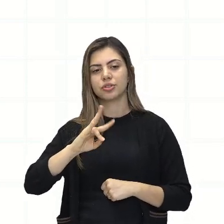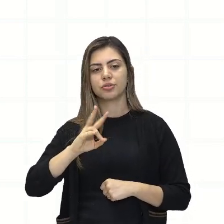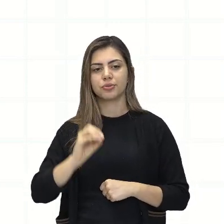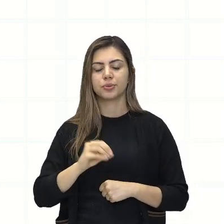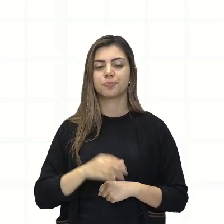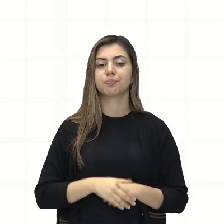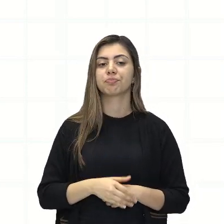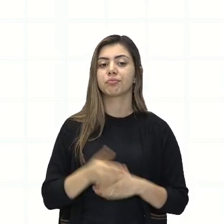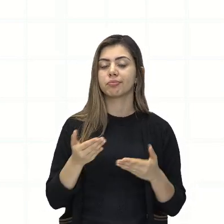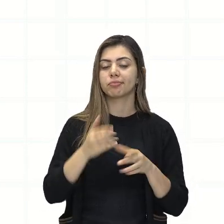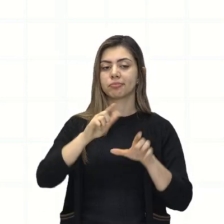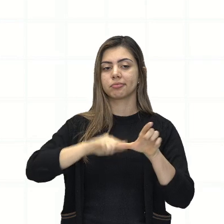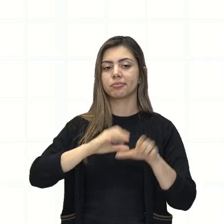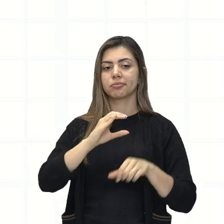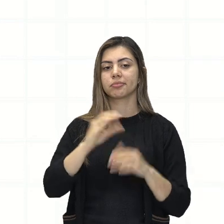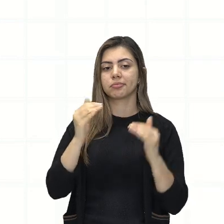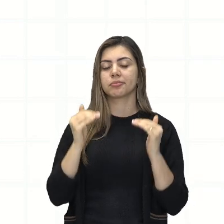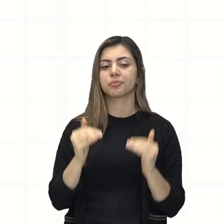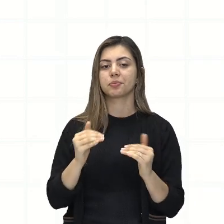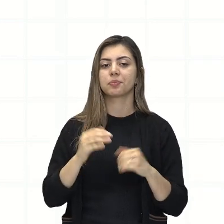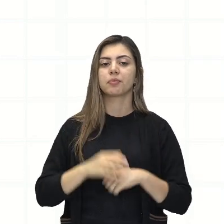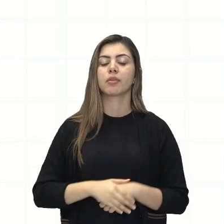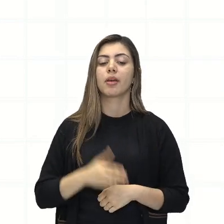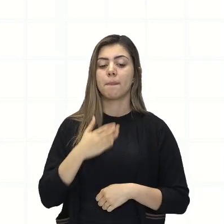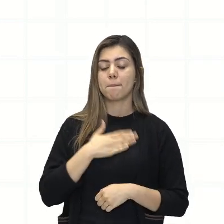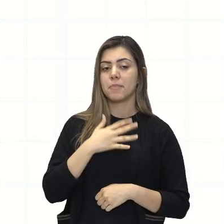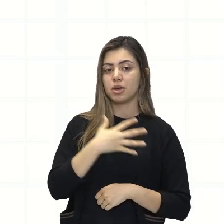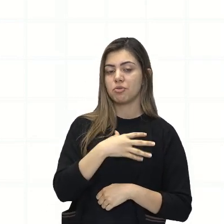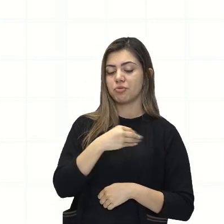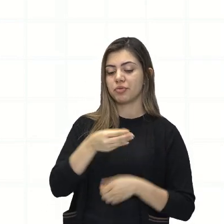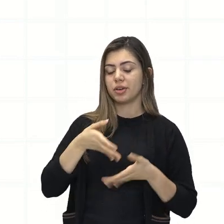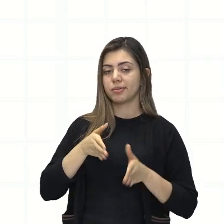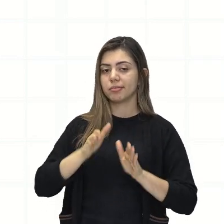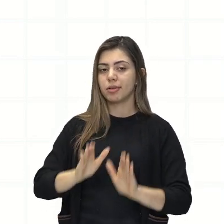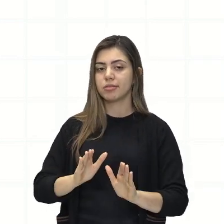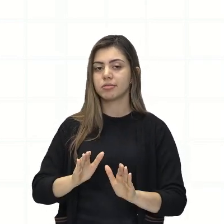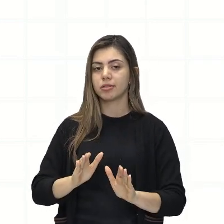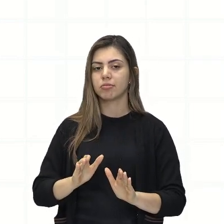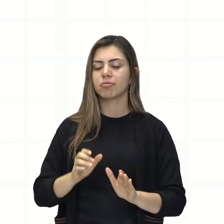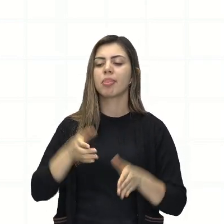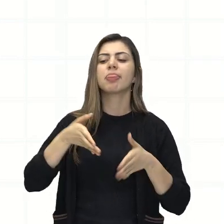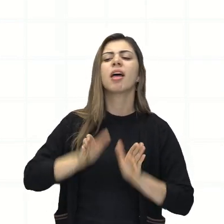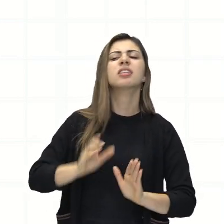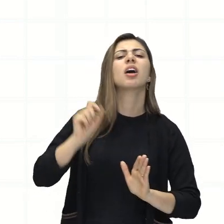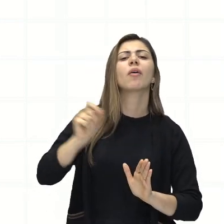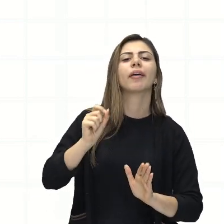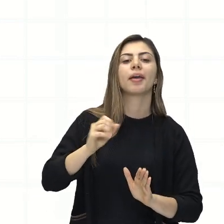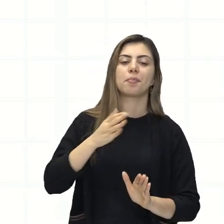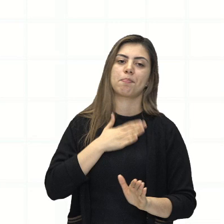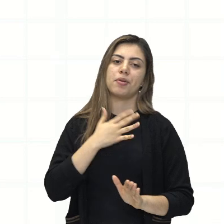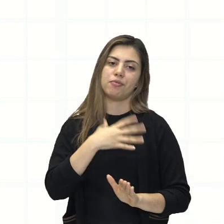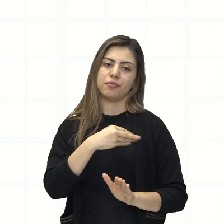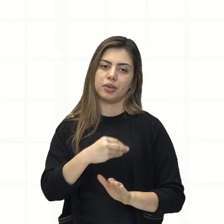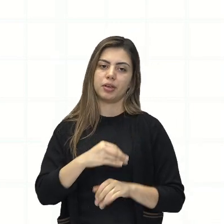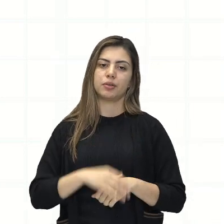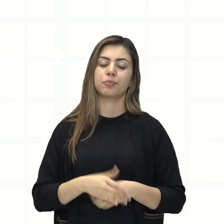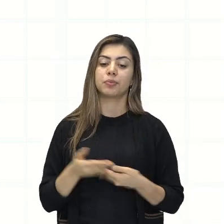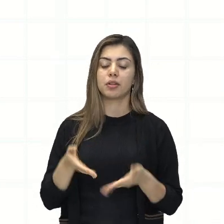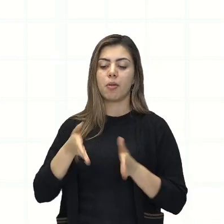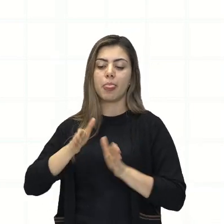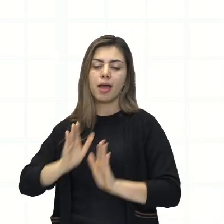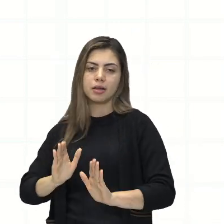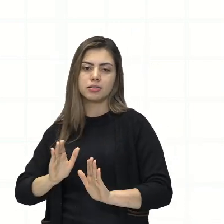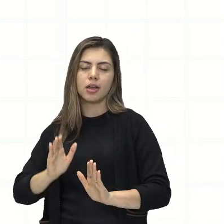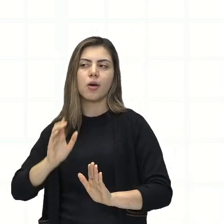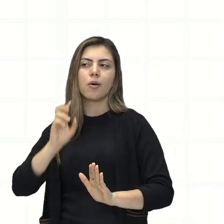exemplo. Meu filho nasceu. Quem foi que nasceu? O meu filho. Nasceu. Já